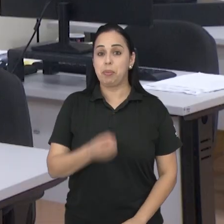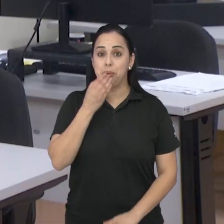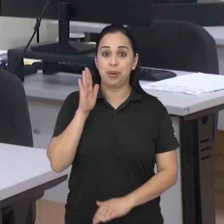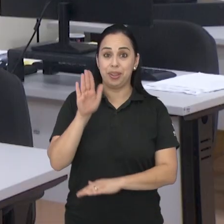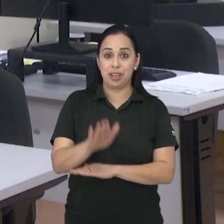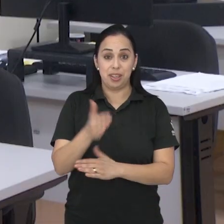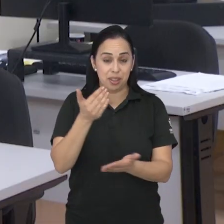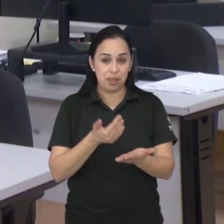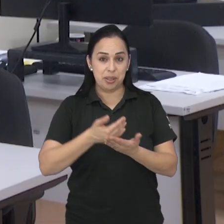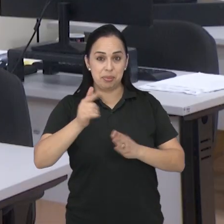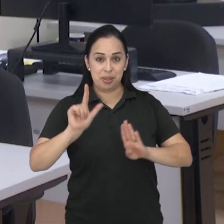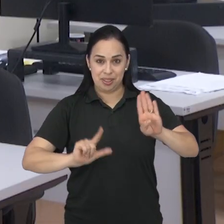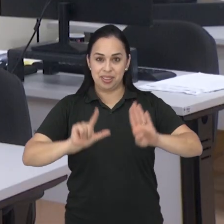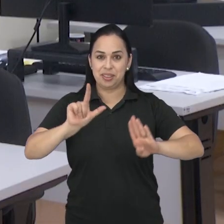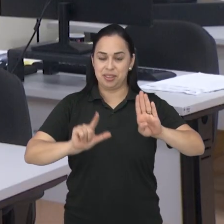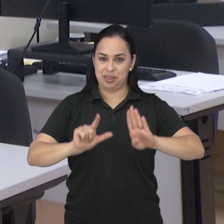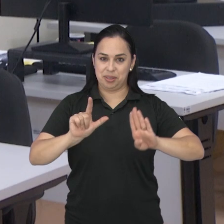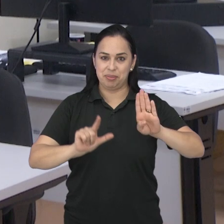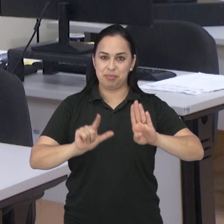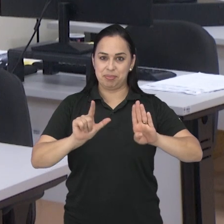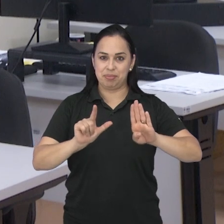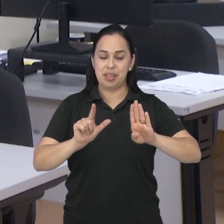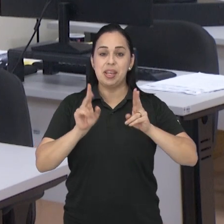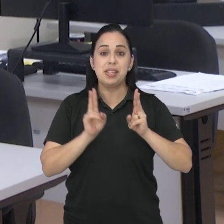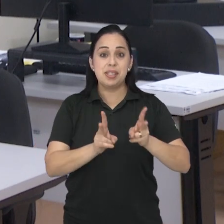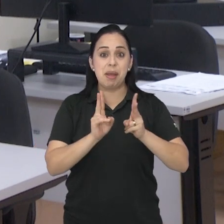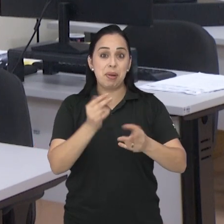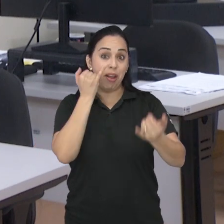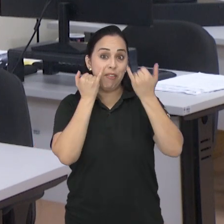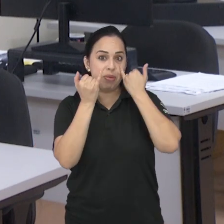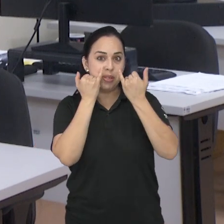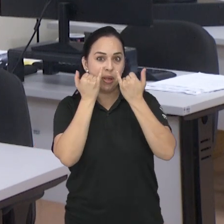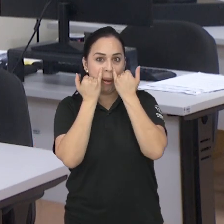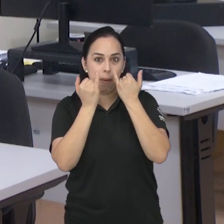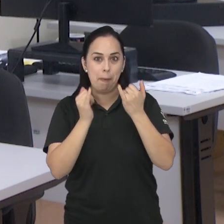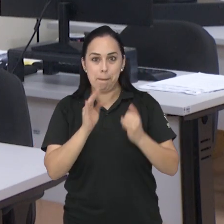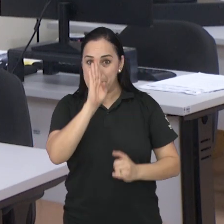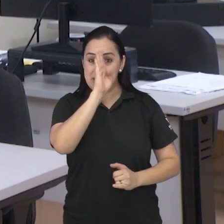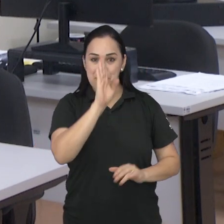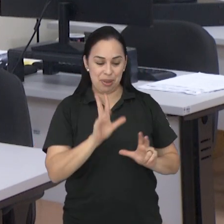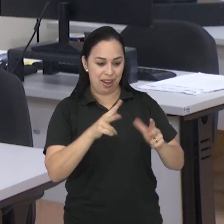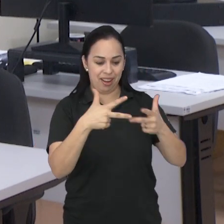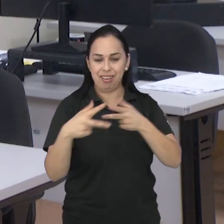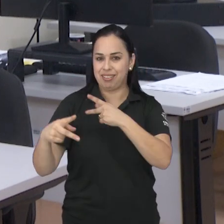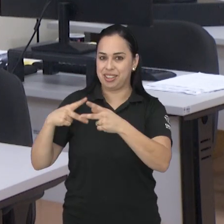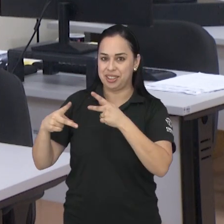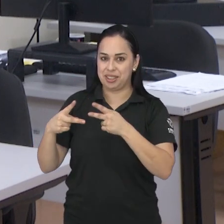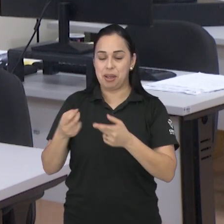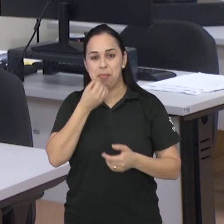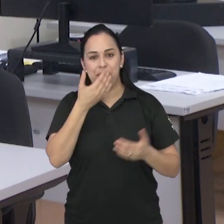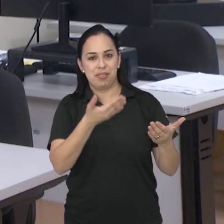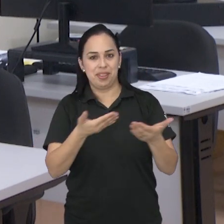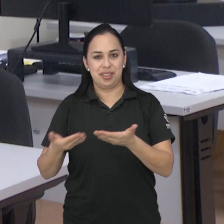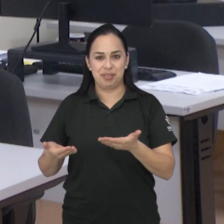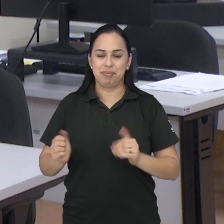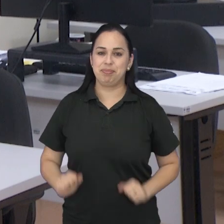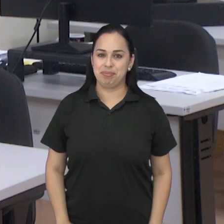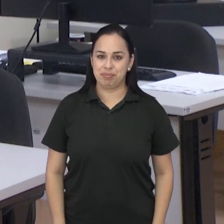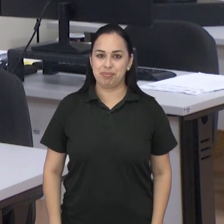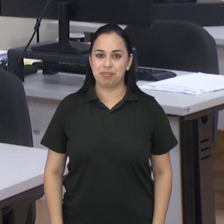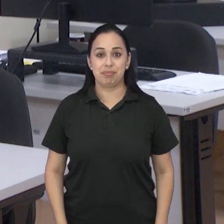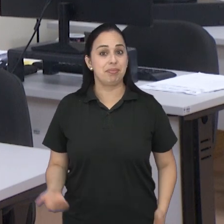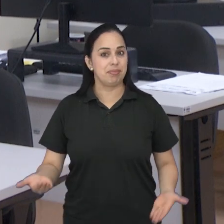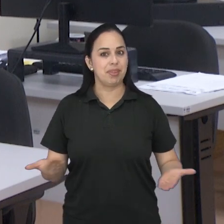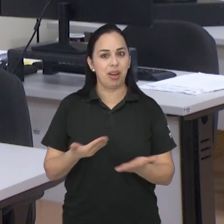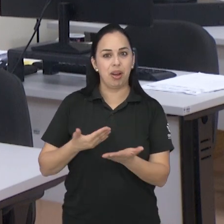Boa tarde, está começando mais um Boletim Legislativo, sempre com as principais notícias da Câmara e da nossa cidade. Seja muito bem-vindo.